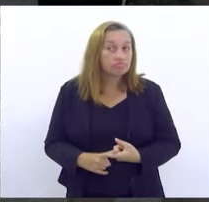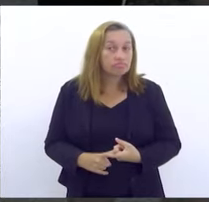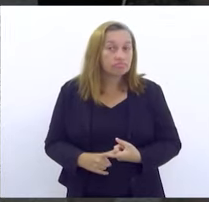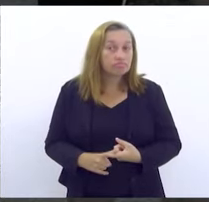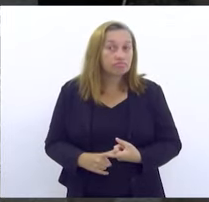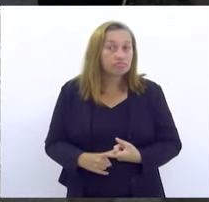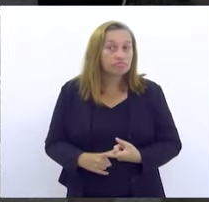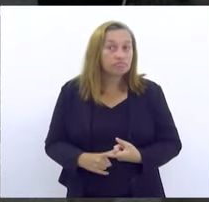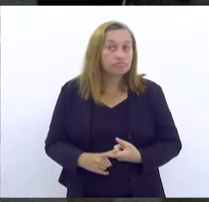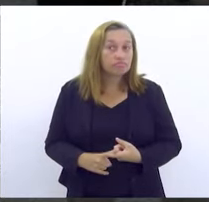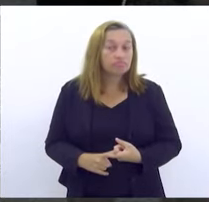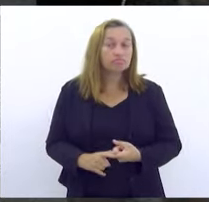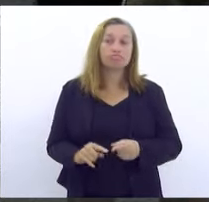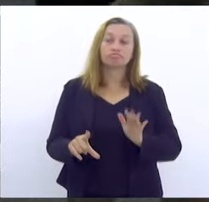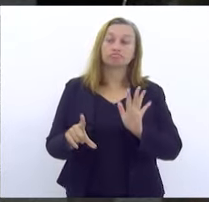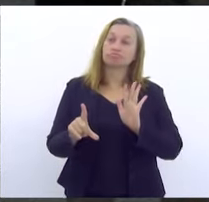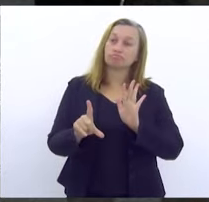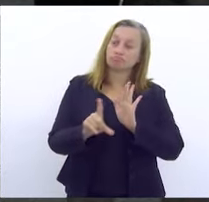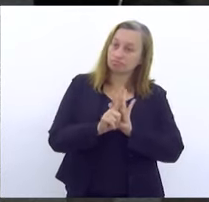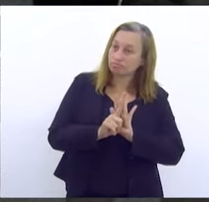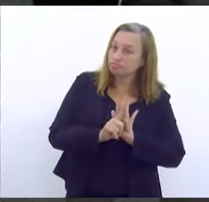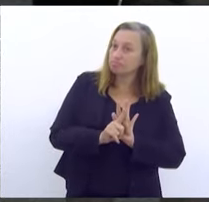esta lei